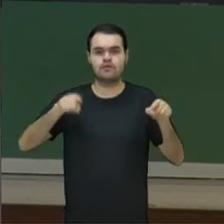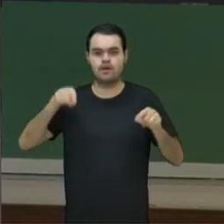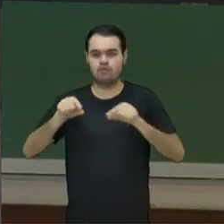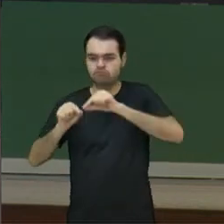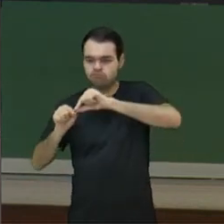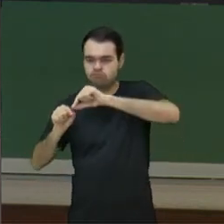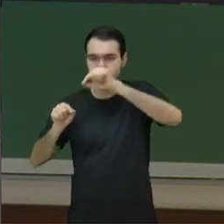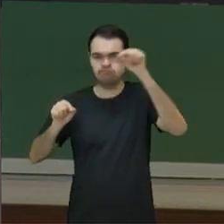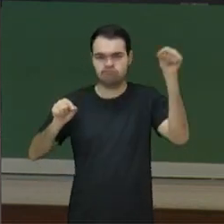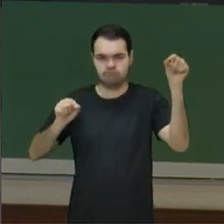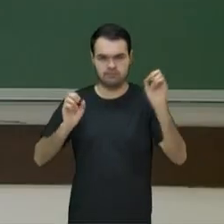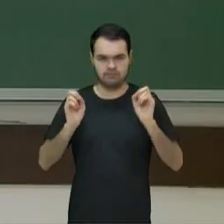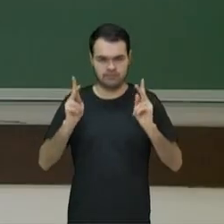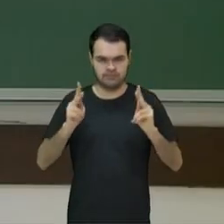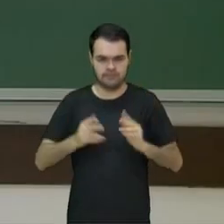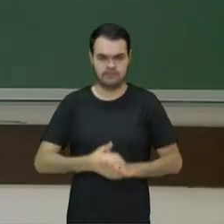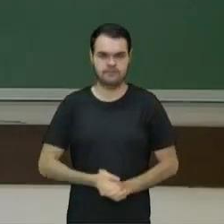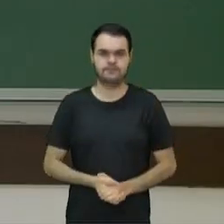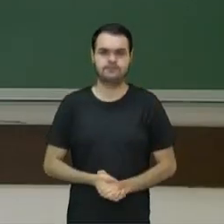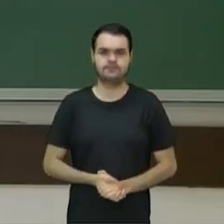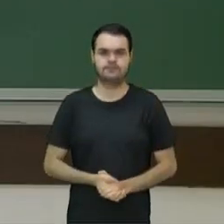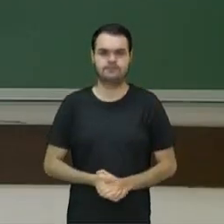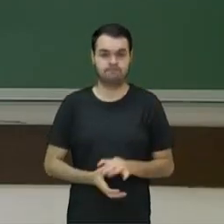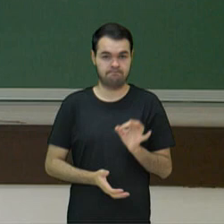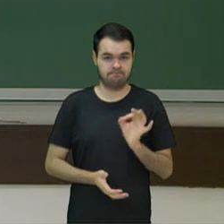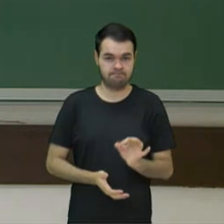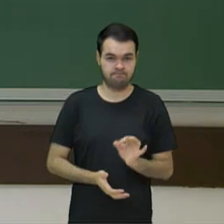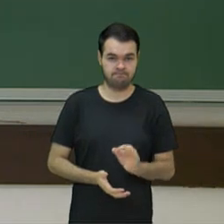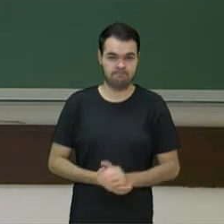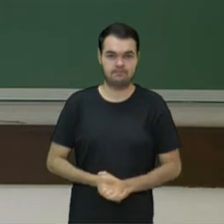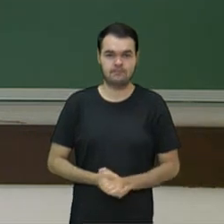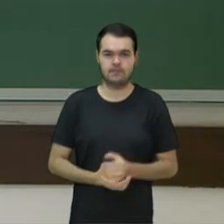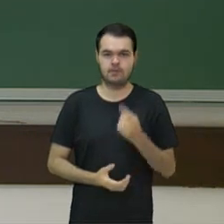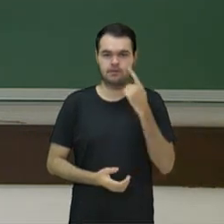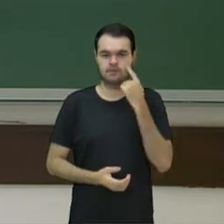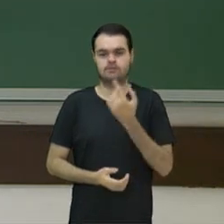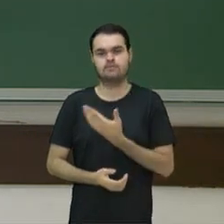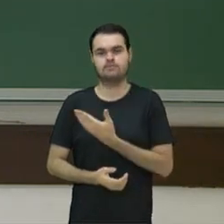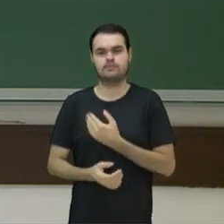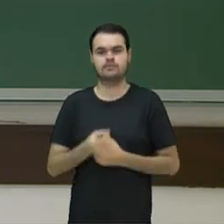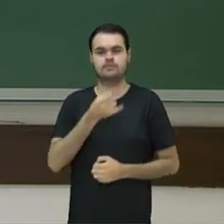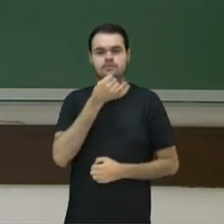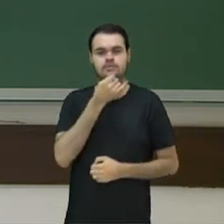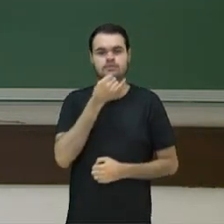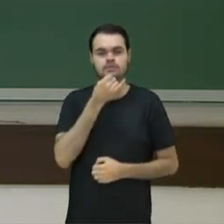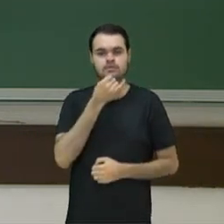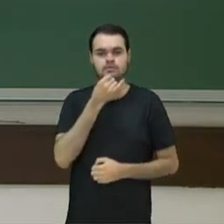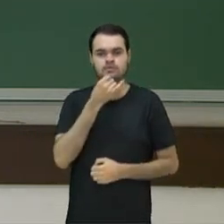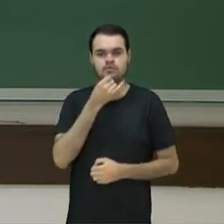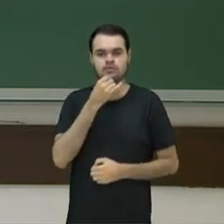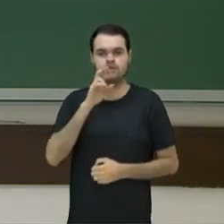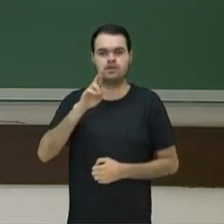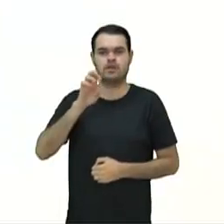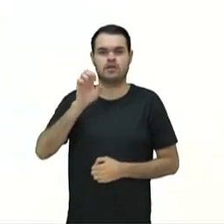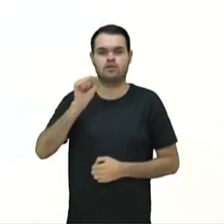ó, tá? No circuito variável, certo? Então, vamos ver aqui o exemplo dos reostatos.